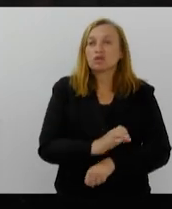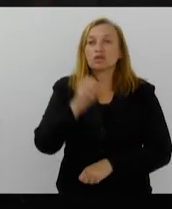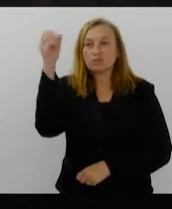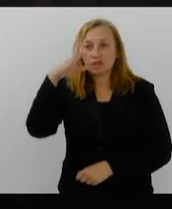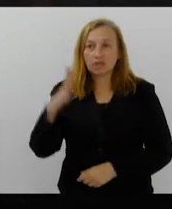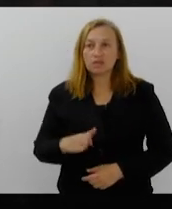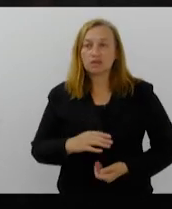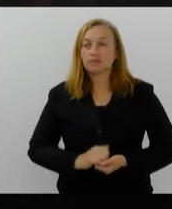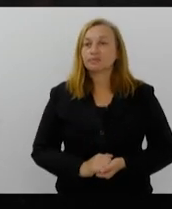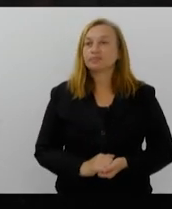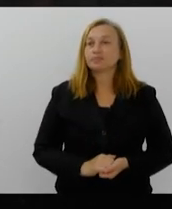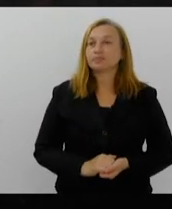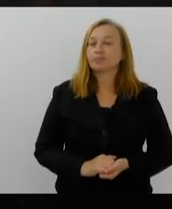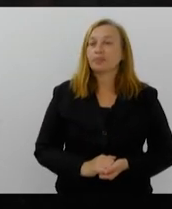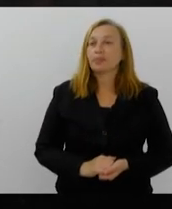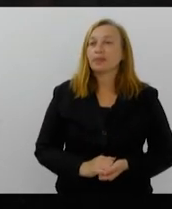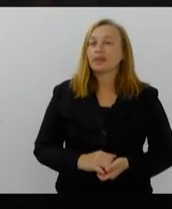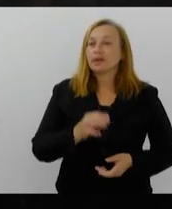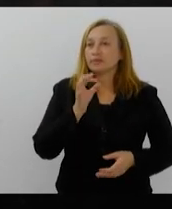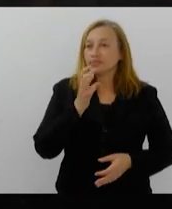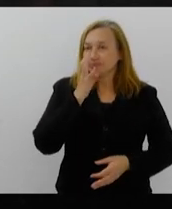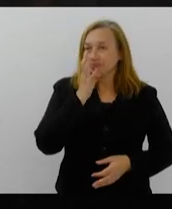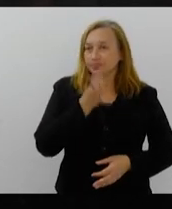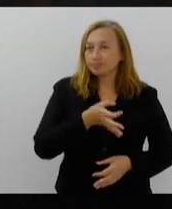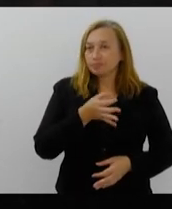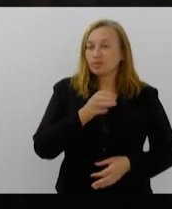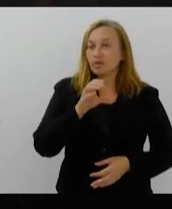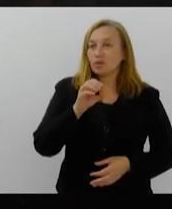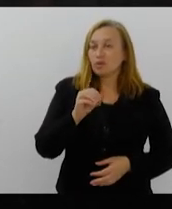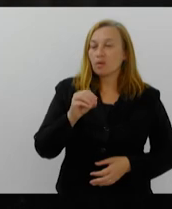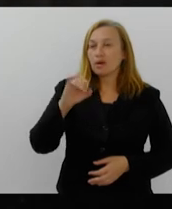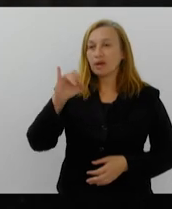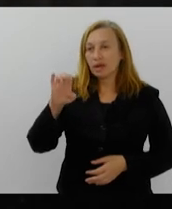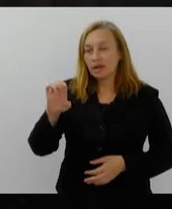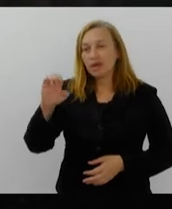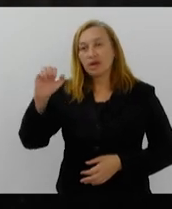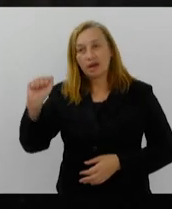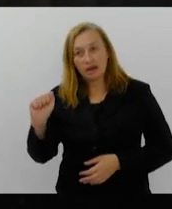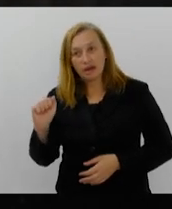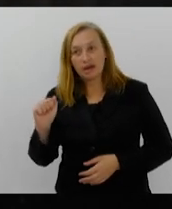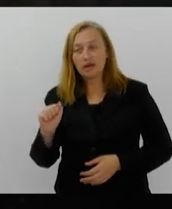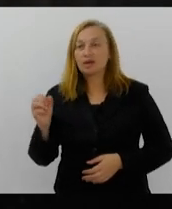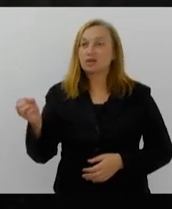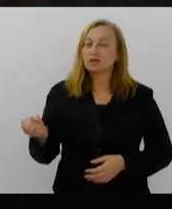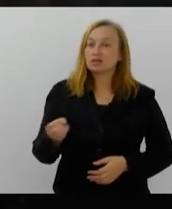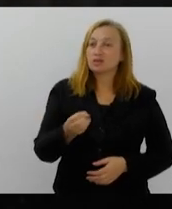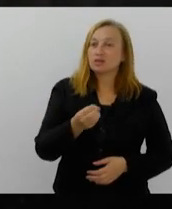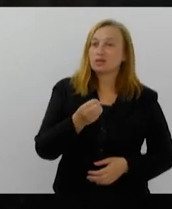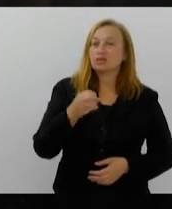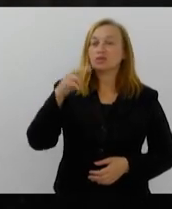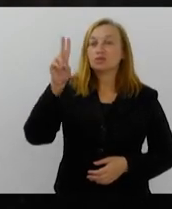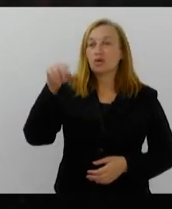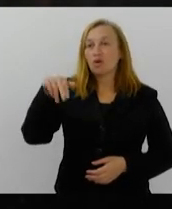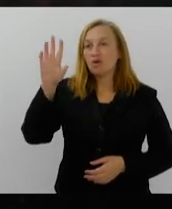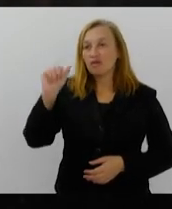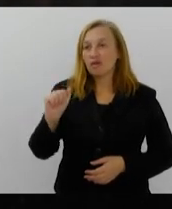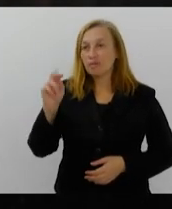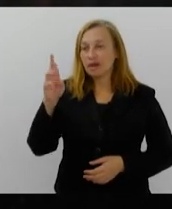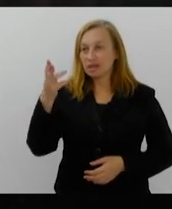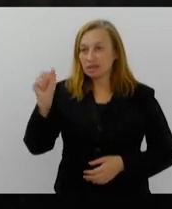brasileiro, ele, a partir do julgamento feito na OEA sobre esse caso Nova Brasília, ele foi condenado.